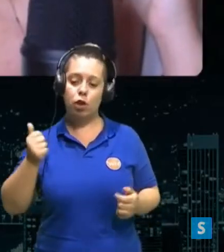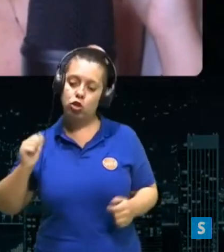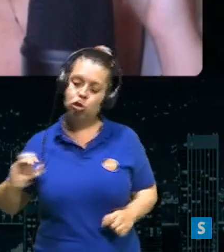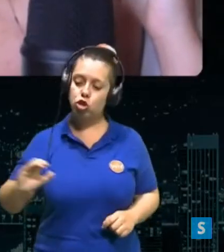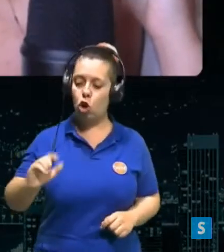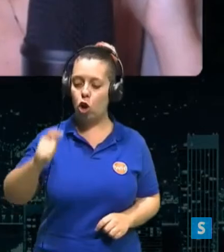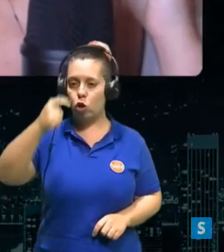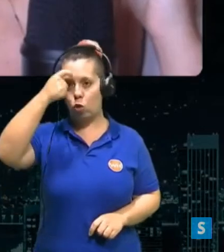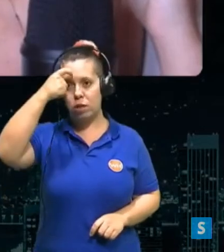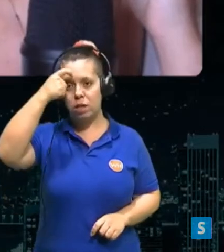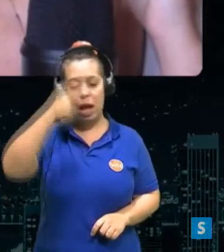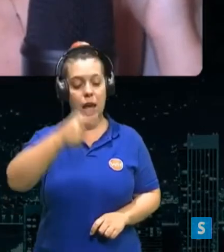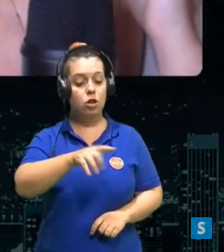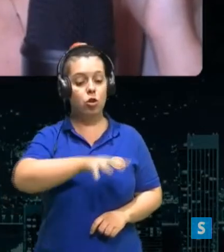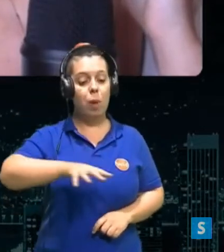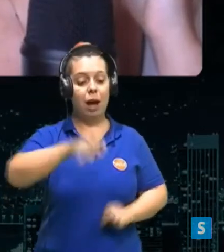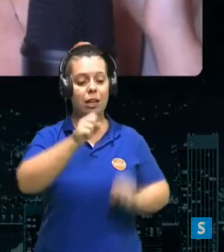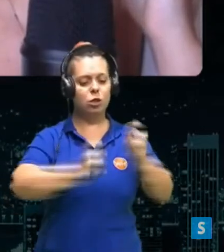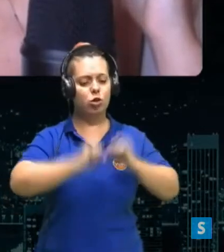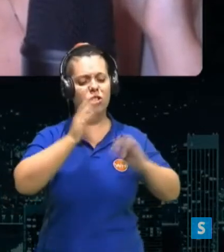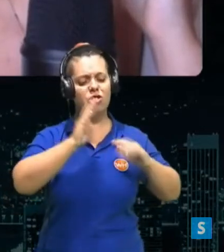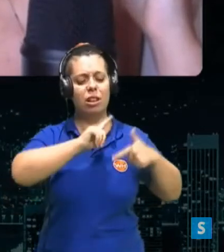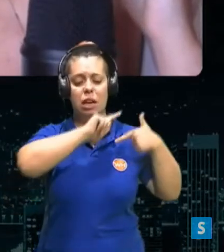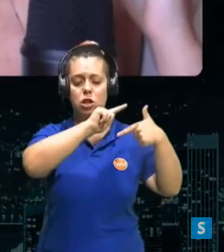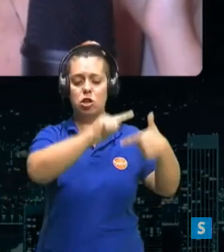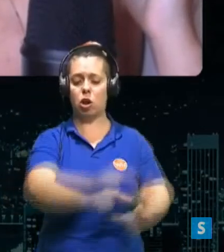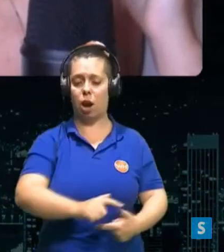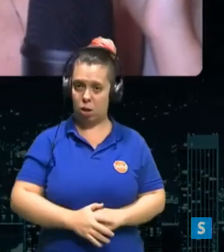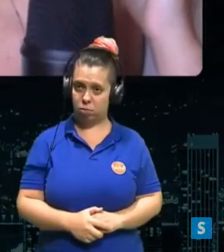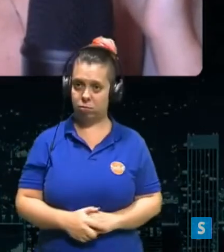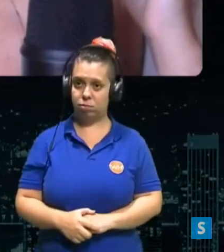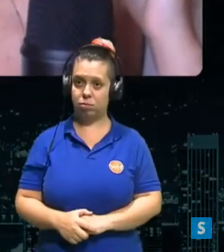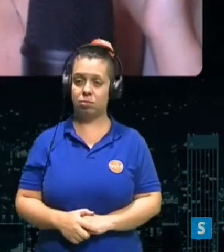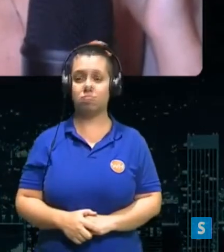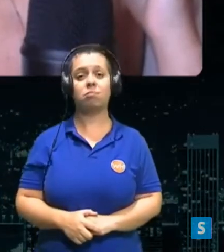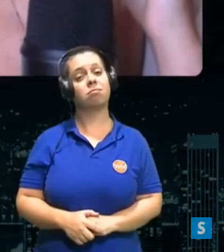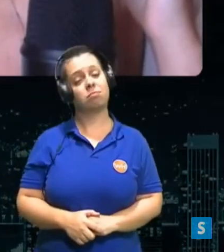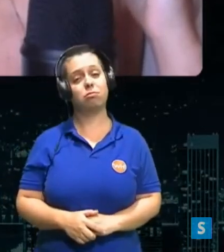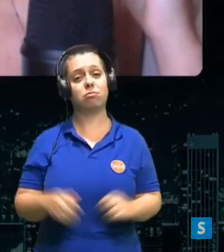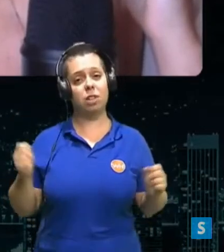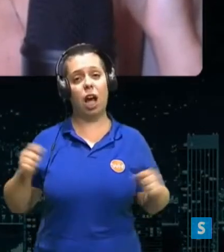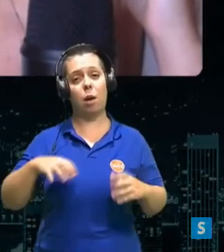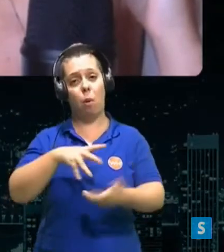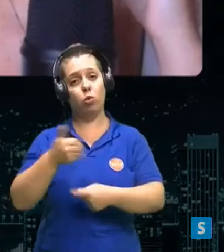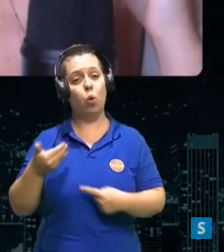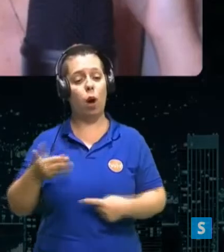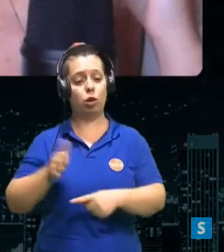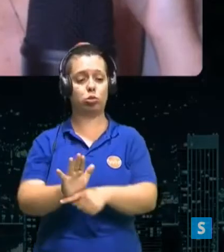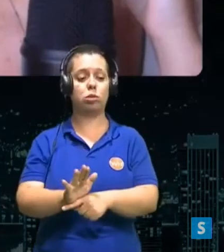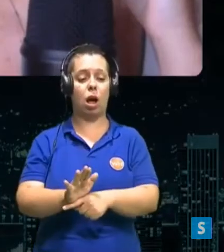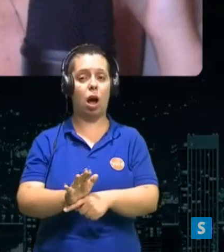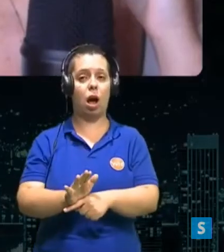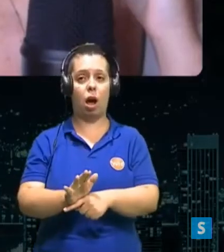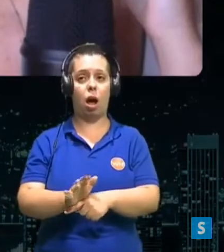bem tradicional a gente pode ajudar muito no mundo se a gente